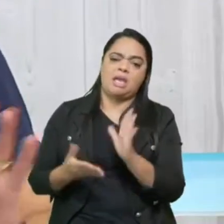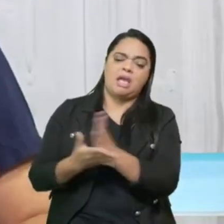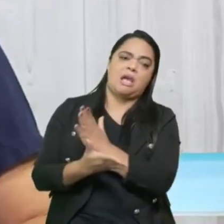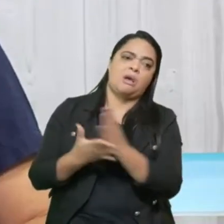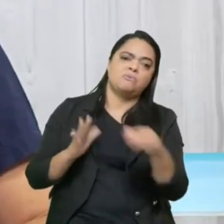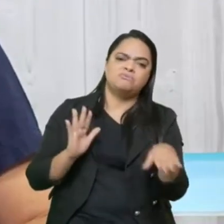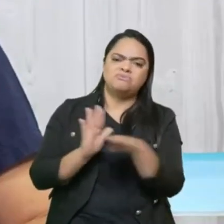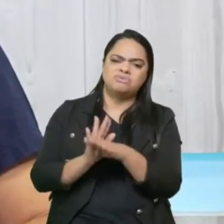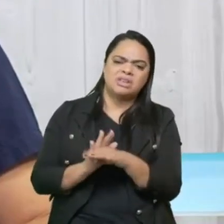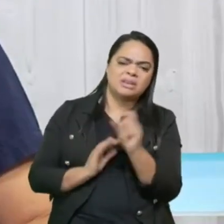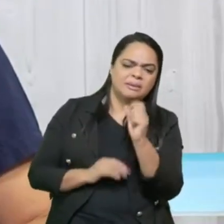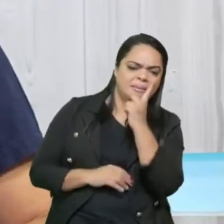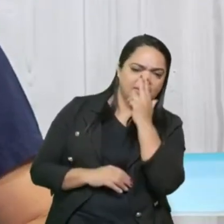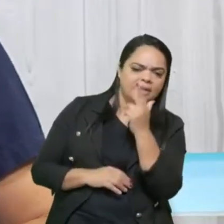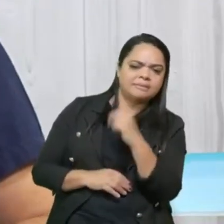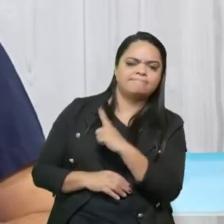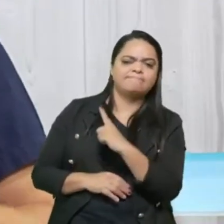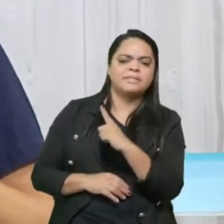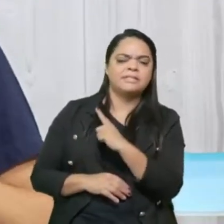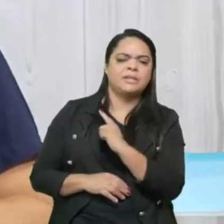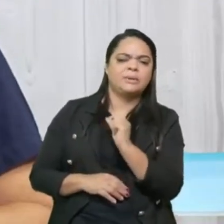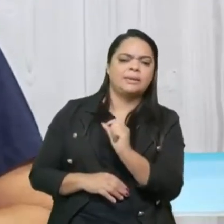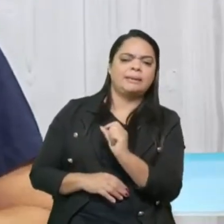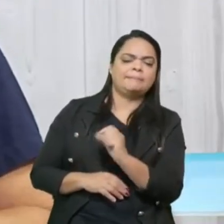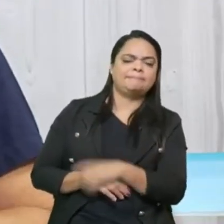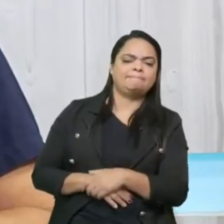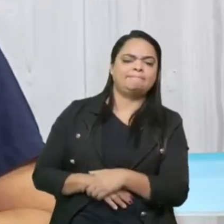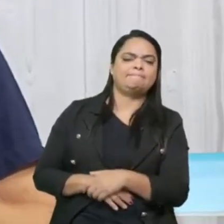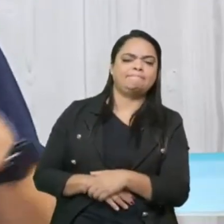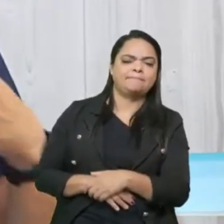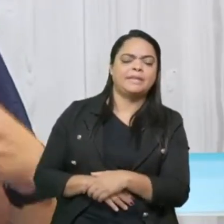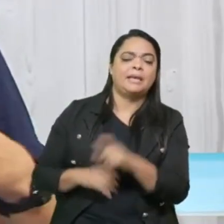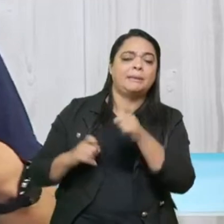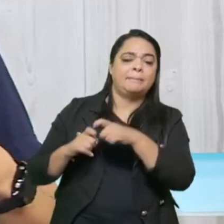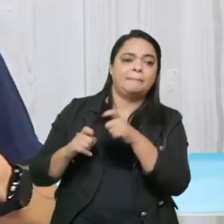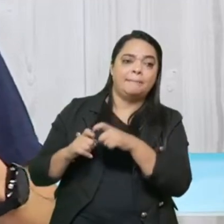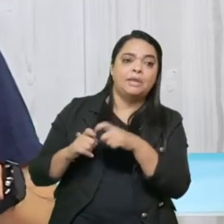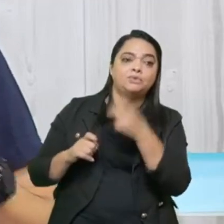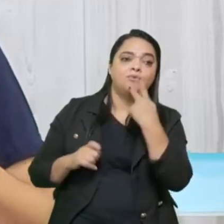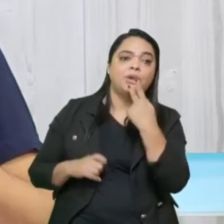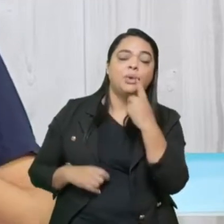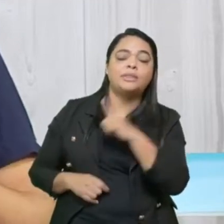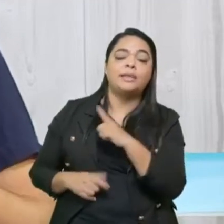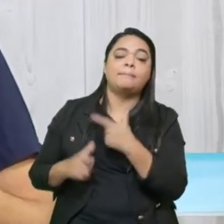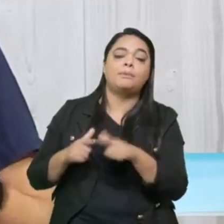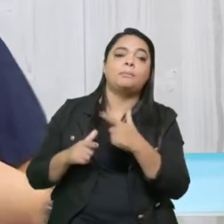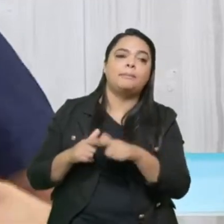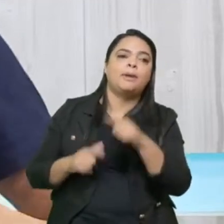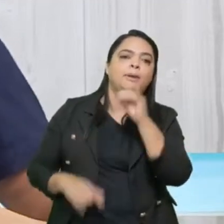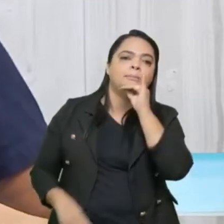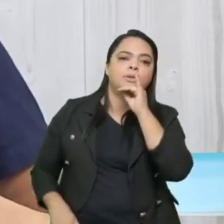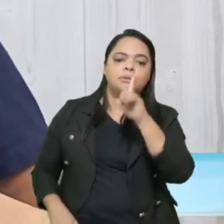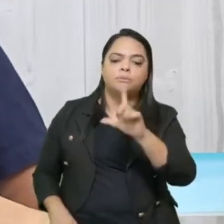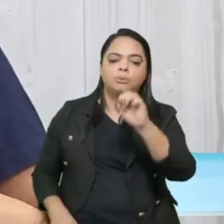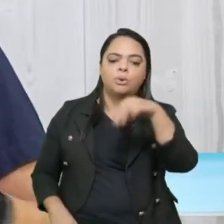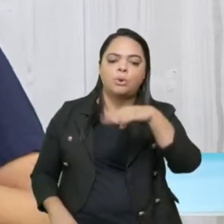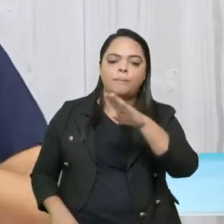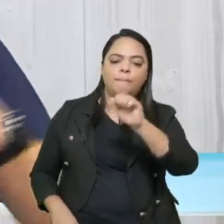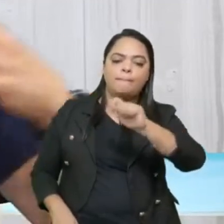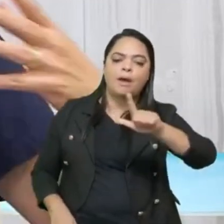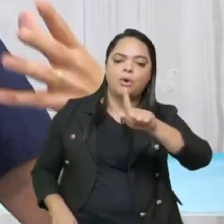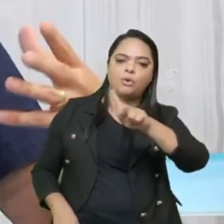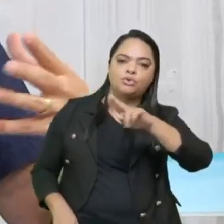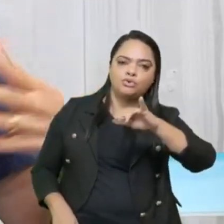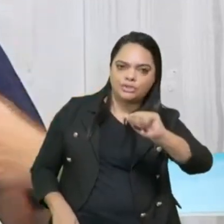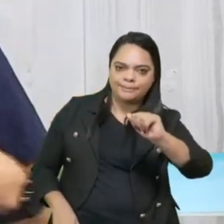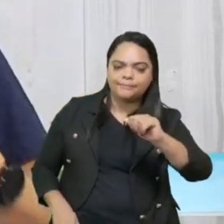para a gente com um diagnóstico médico. Às vezes chegam, por exemplo, com um diagnóstico de lombalgia. Lombalgia é uma dor na lombar. É um diagnóstico